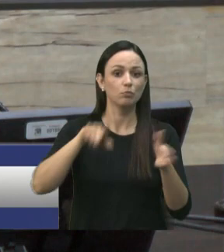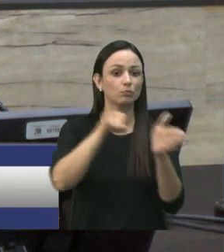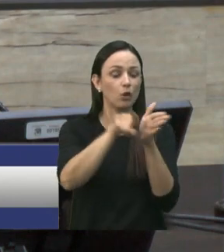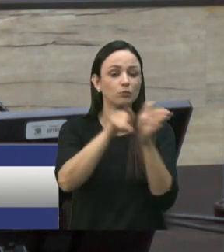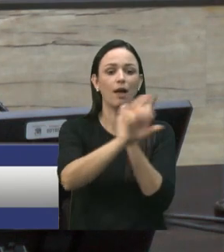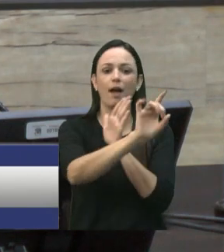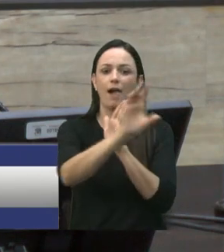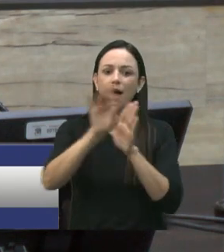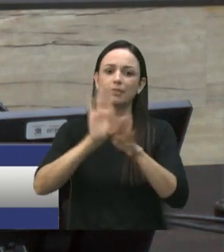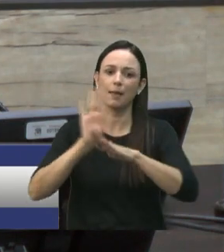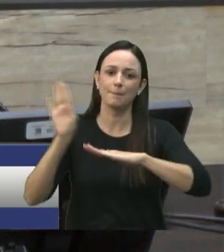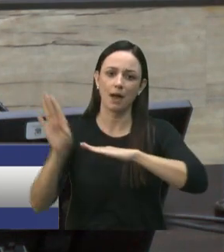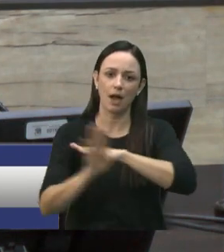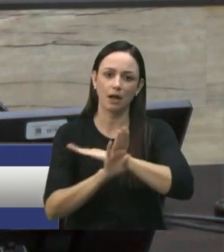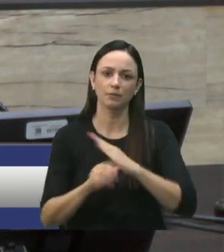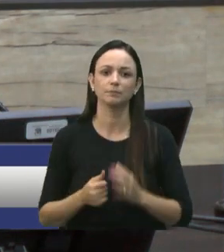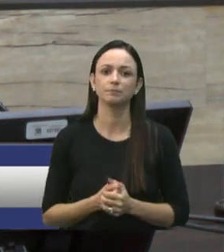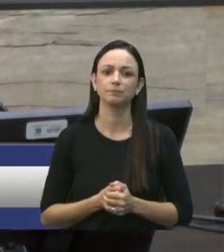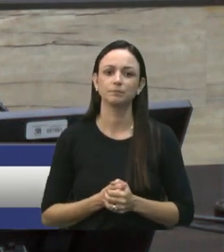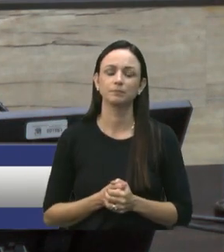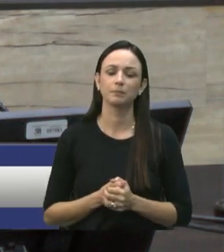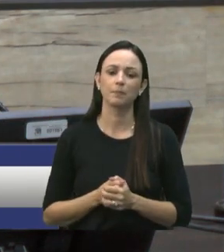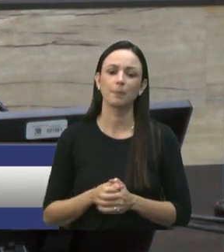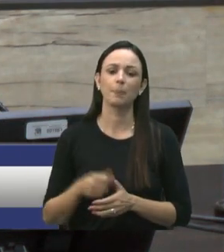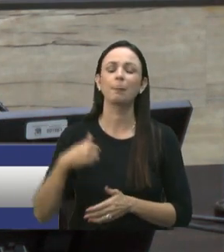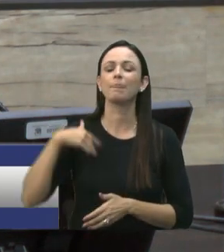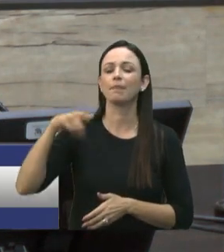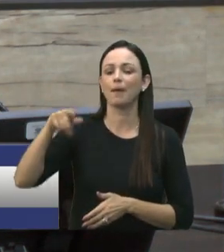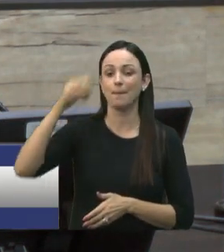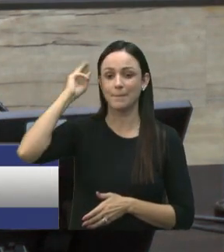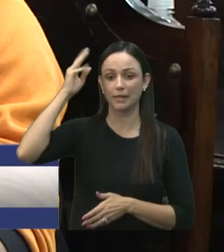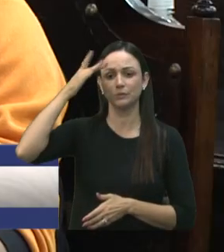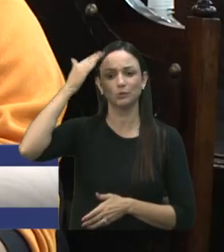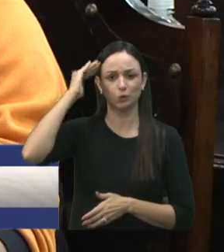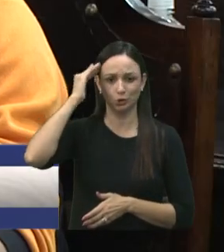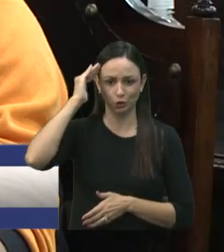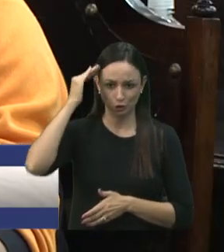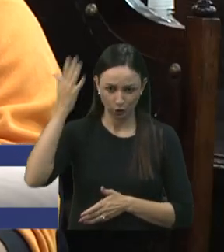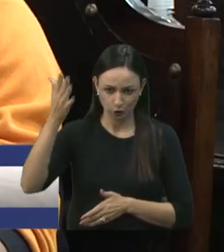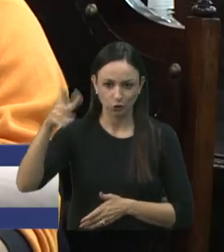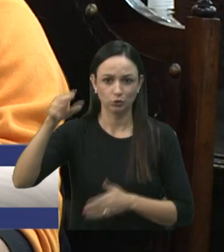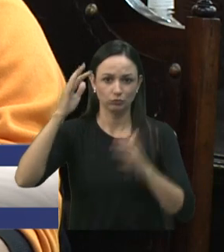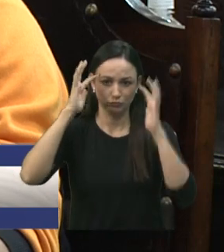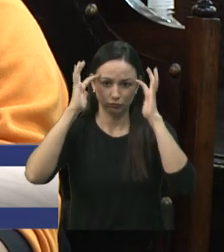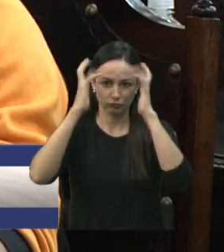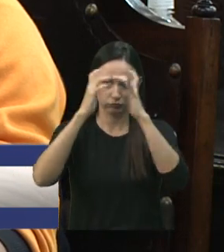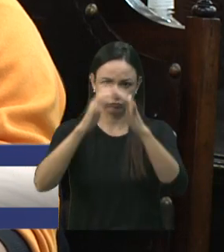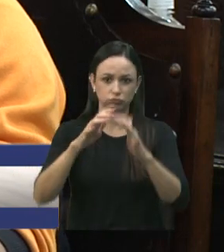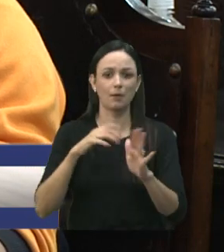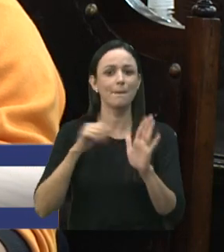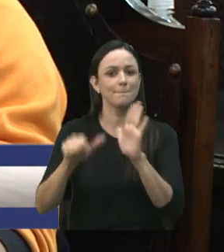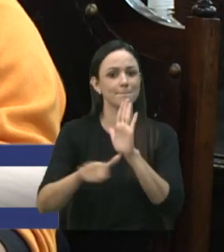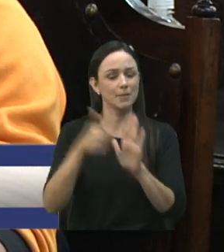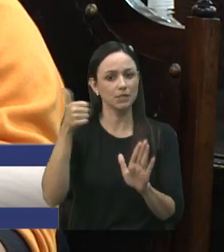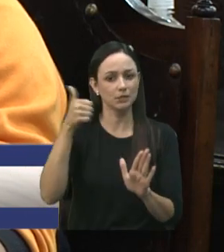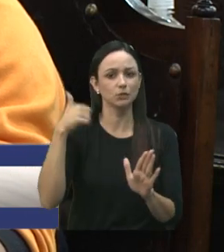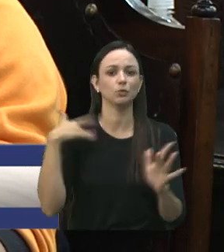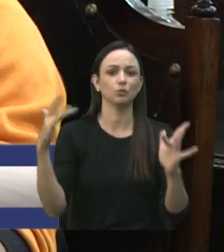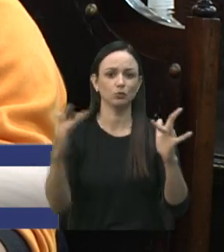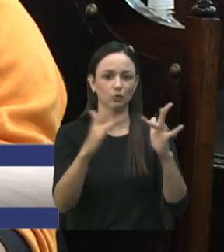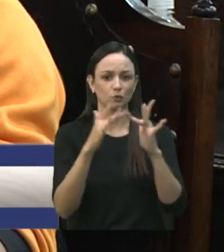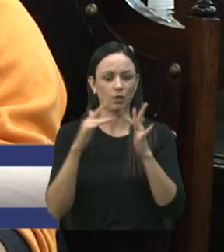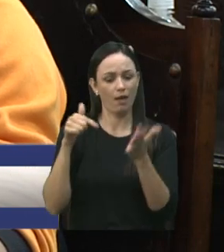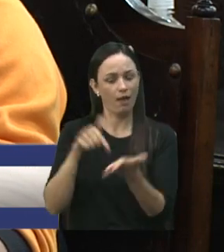tudo mais. Tá bom? Secretário, eu entendo o vosso raciocínio e reitero, é a primeira vez que nós estamos entrando em contato com isso